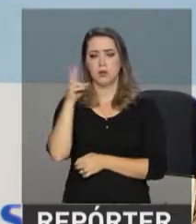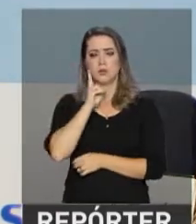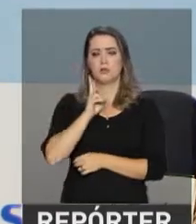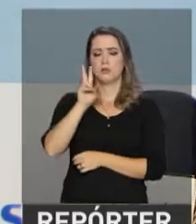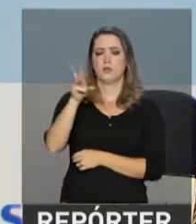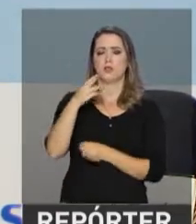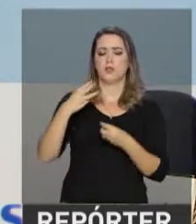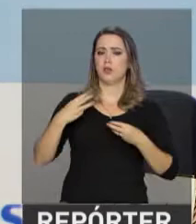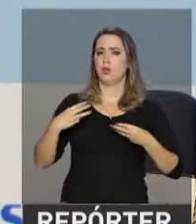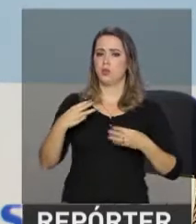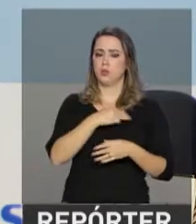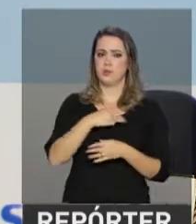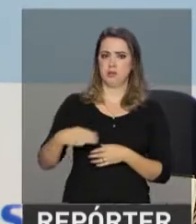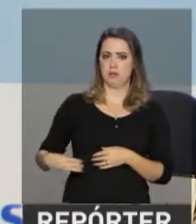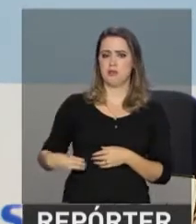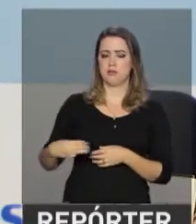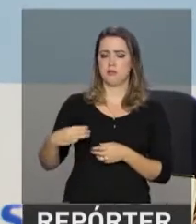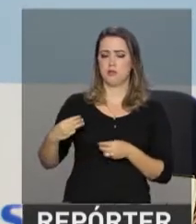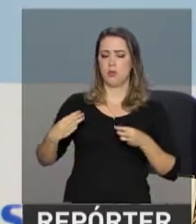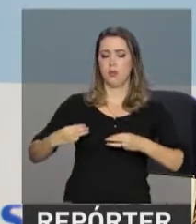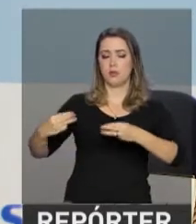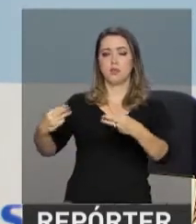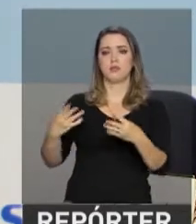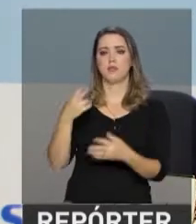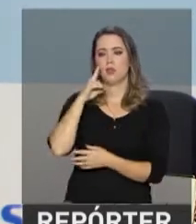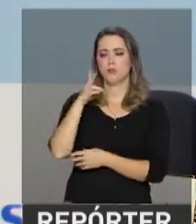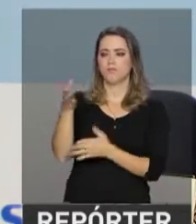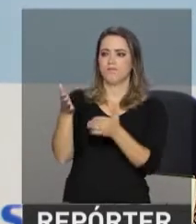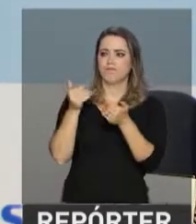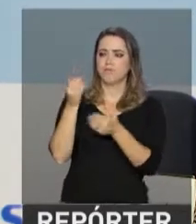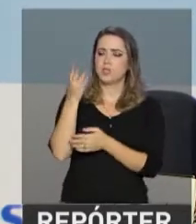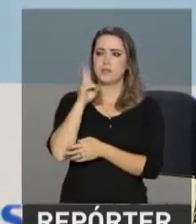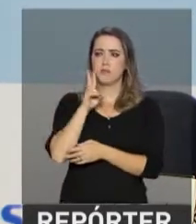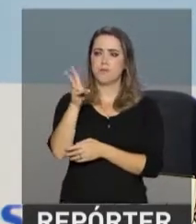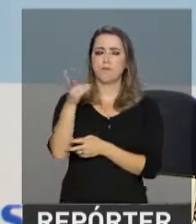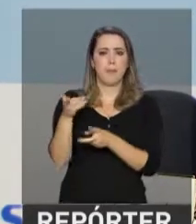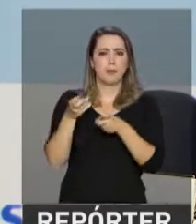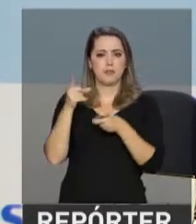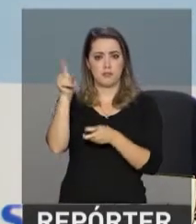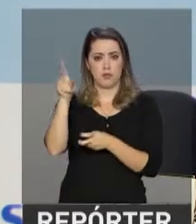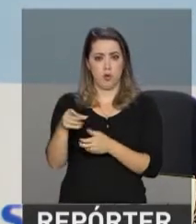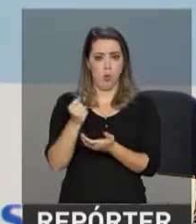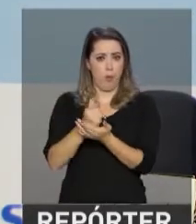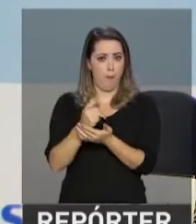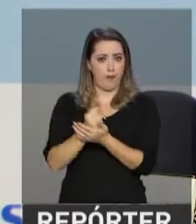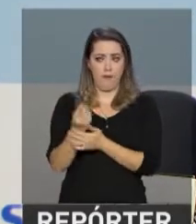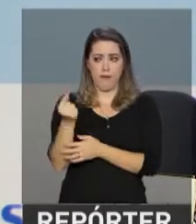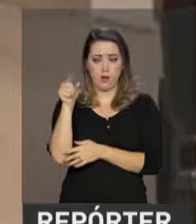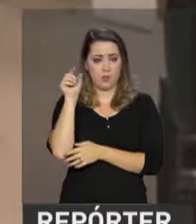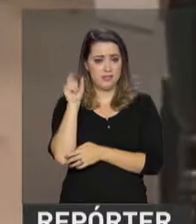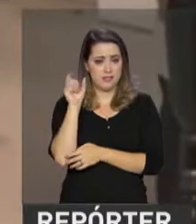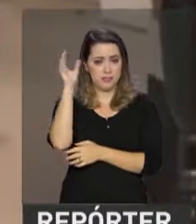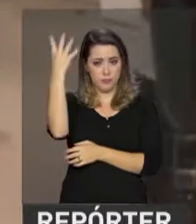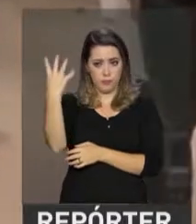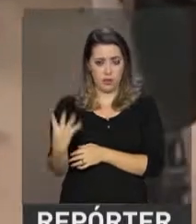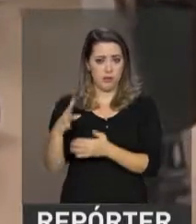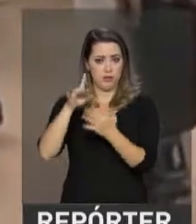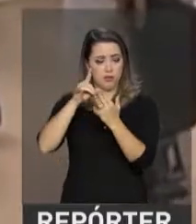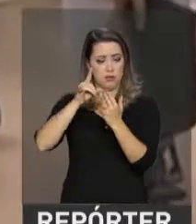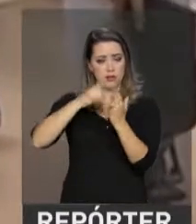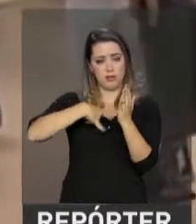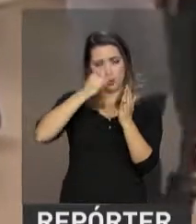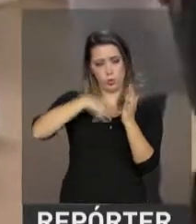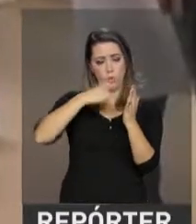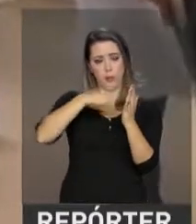ministério como sua licitação prevê a exigência legal e adquirir aquele produto por aquele preço em 2017